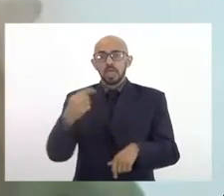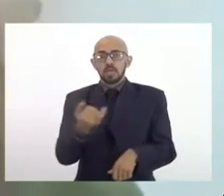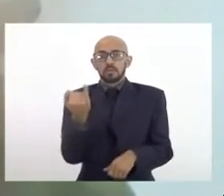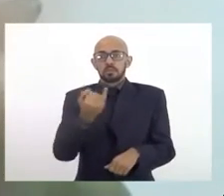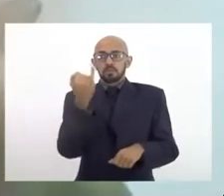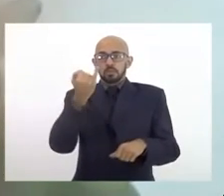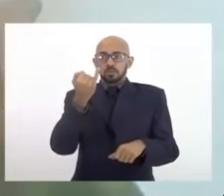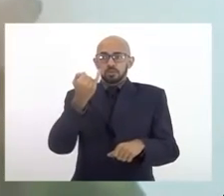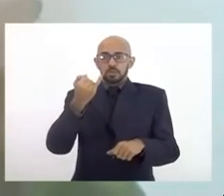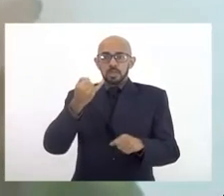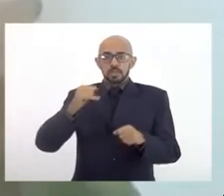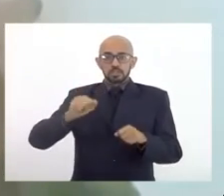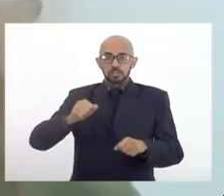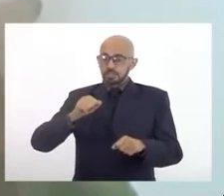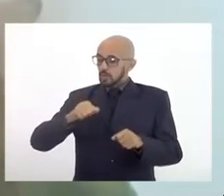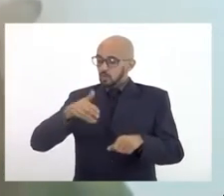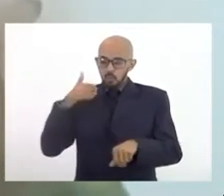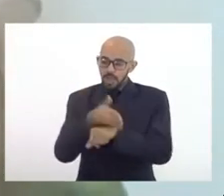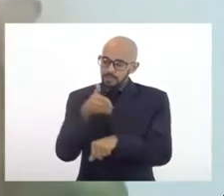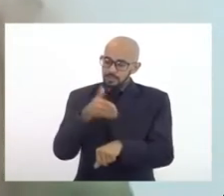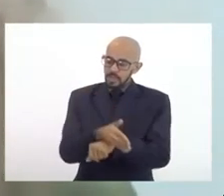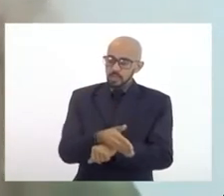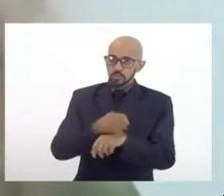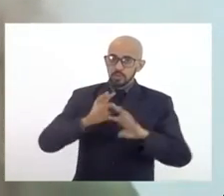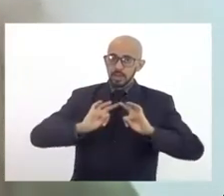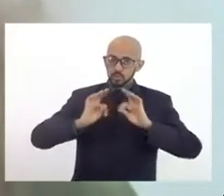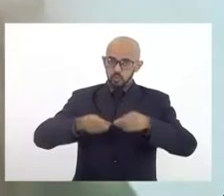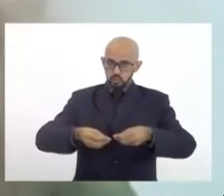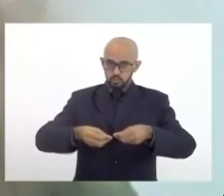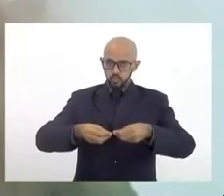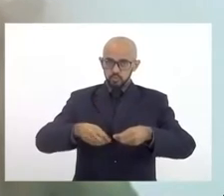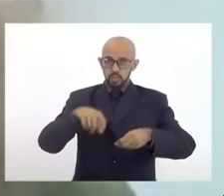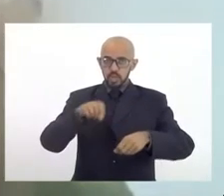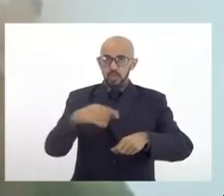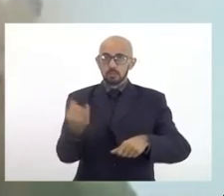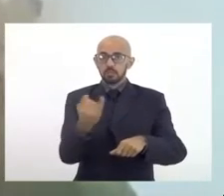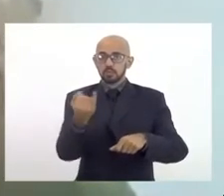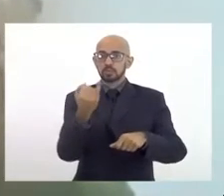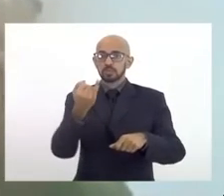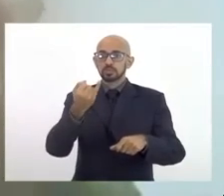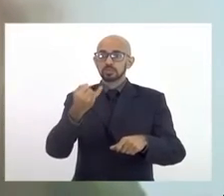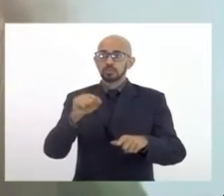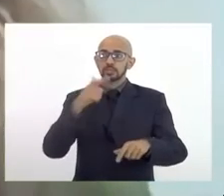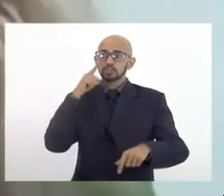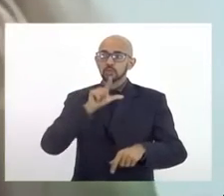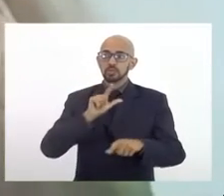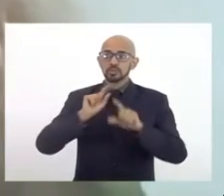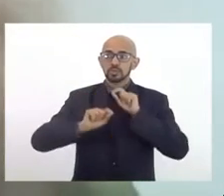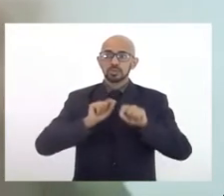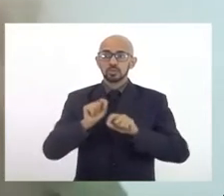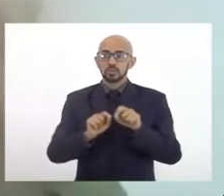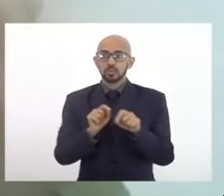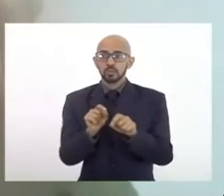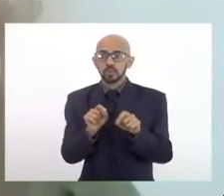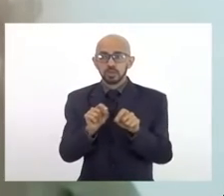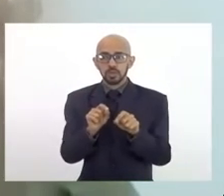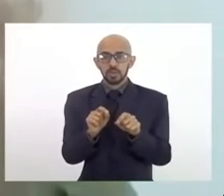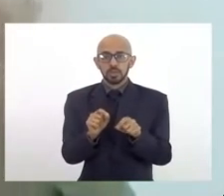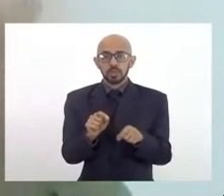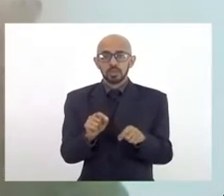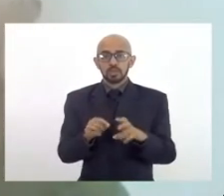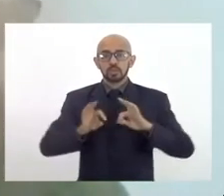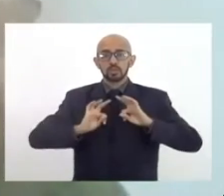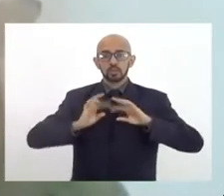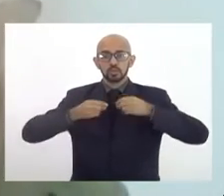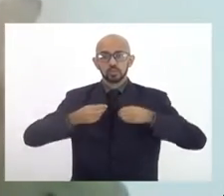importante a universalização, é através da infraestrutura que a gente vai poder trazer vai poder entrar no tão falado